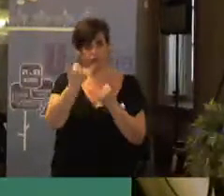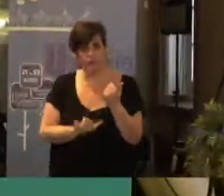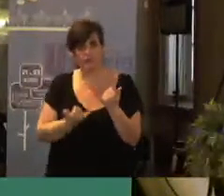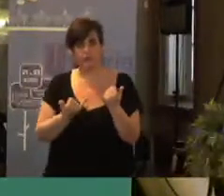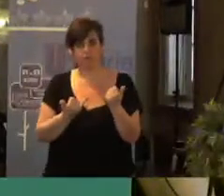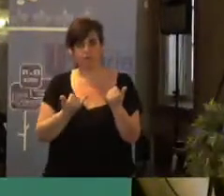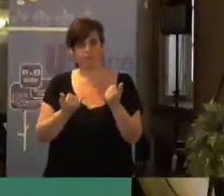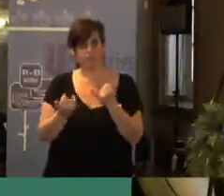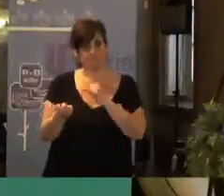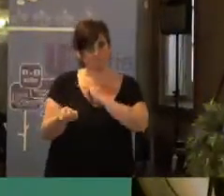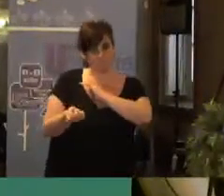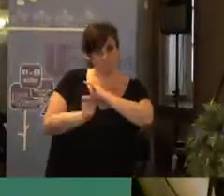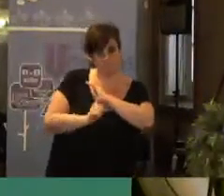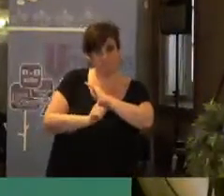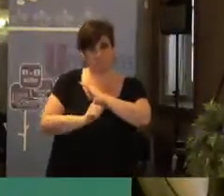taticamente